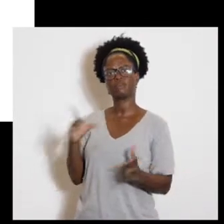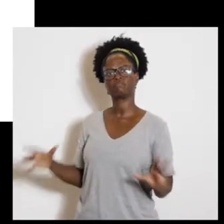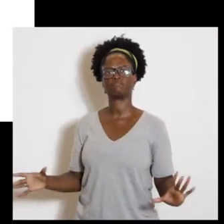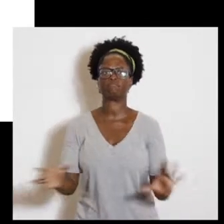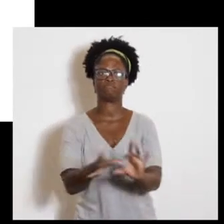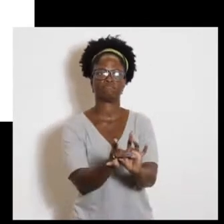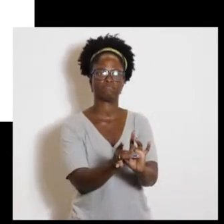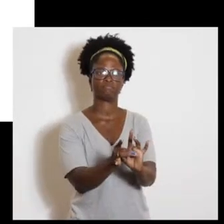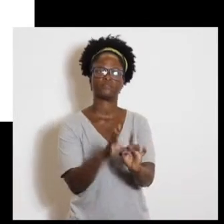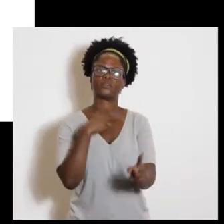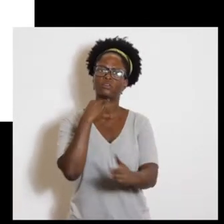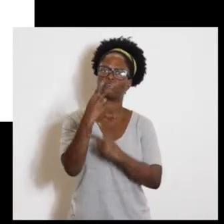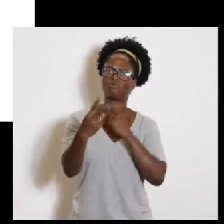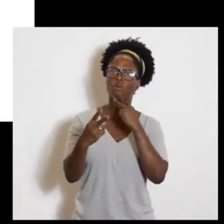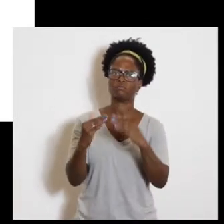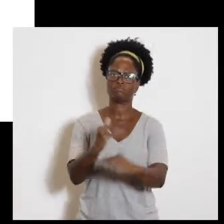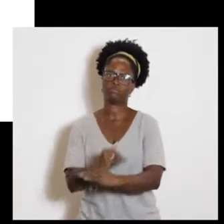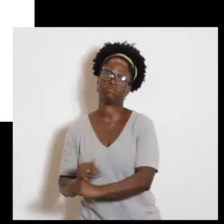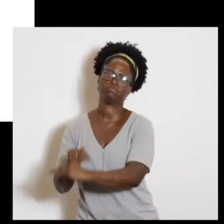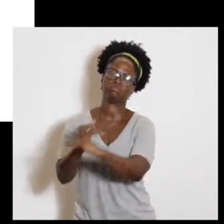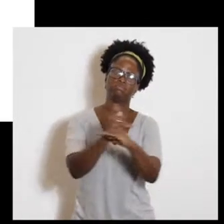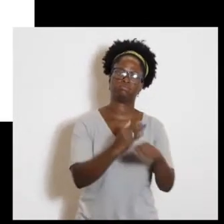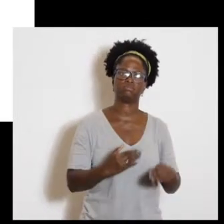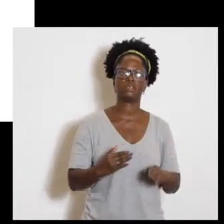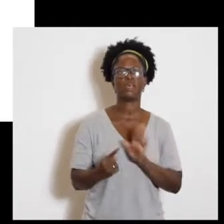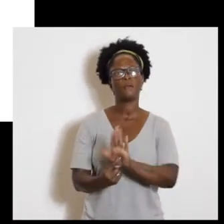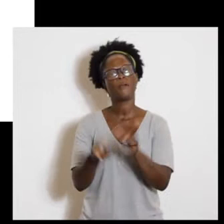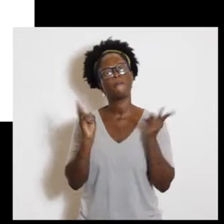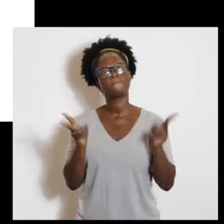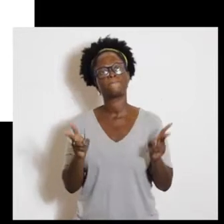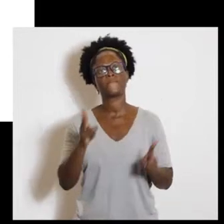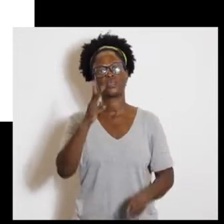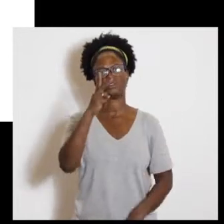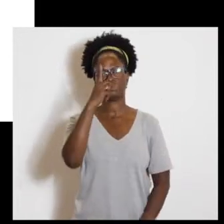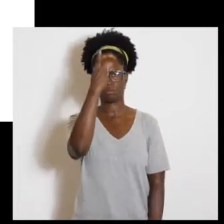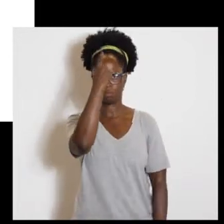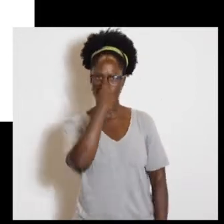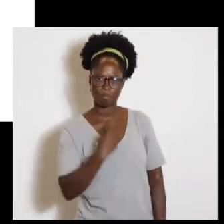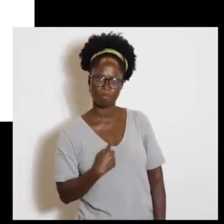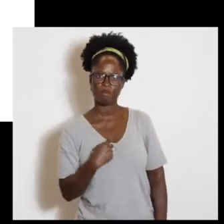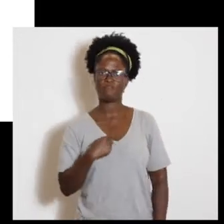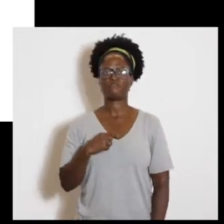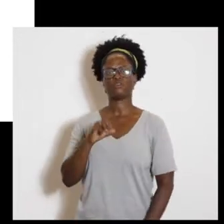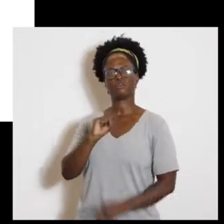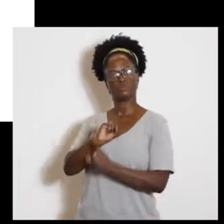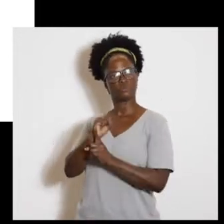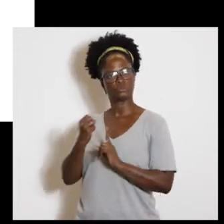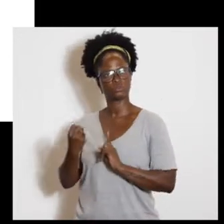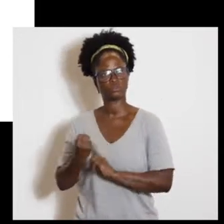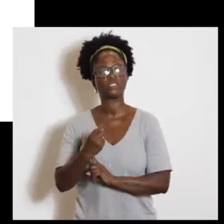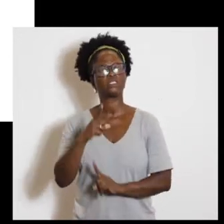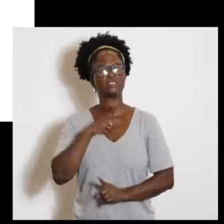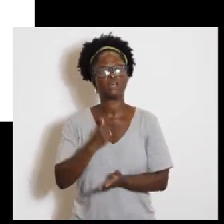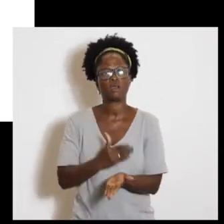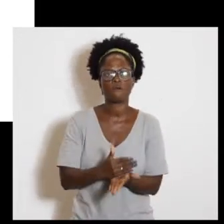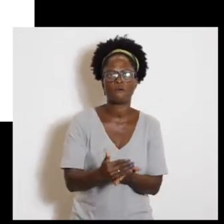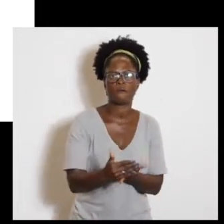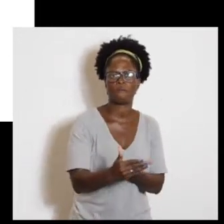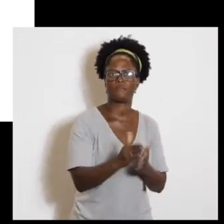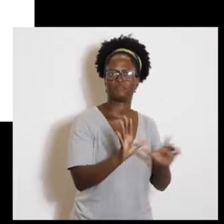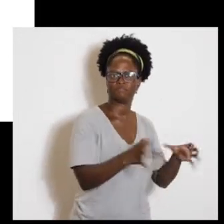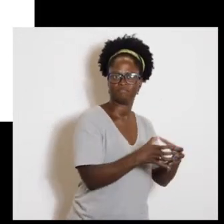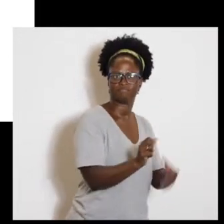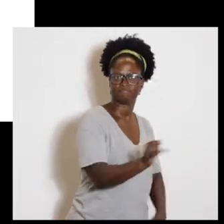das vozes desse sujeito que apresentam o mesmo perfil sociológico tem origem nas classes